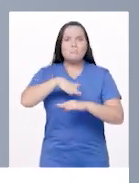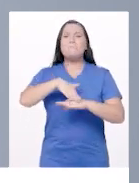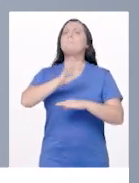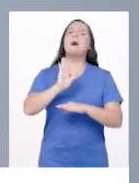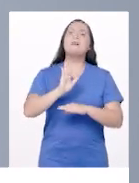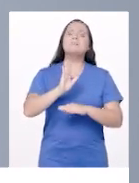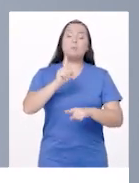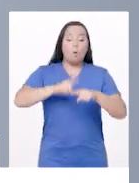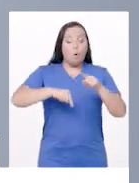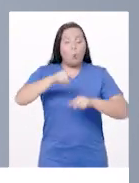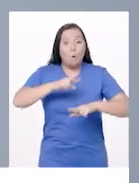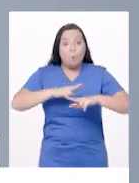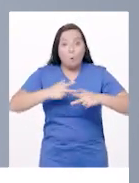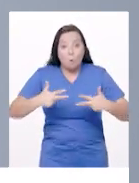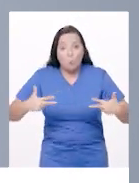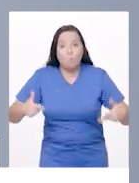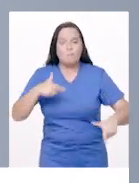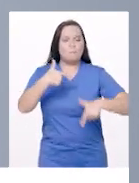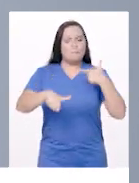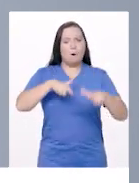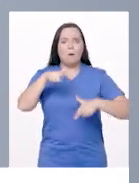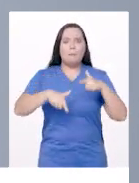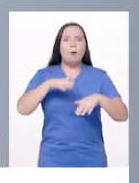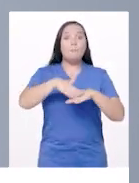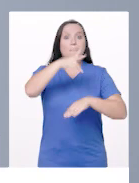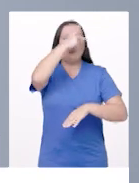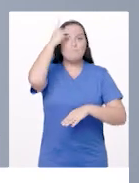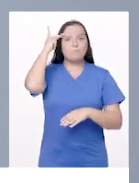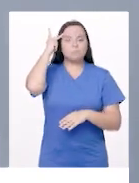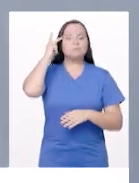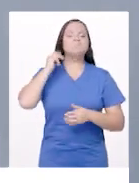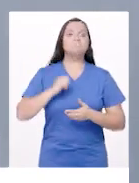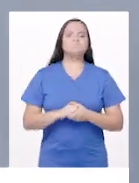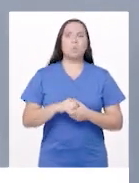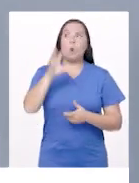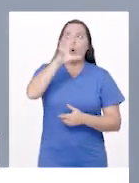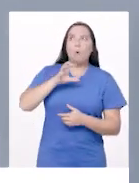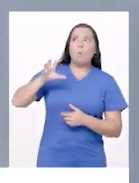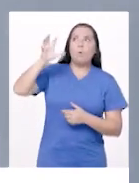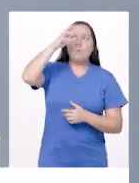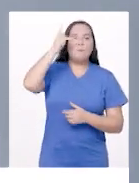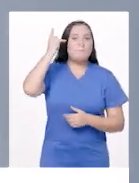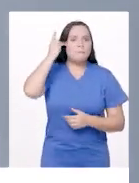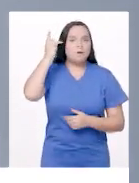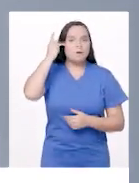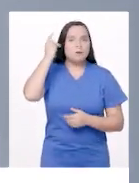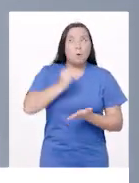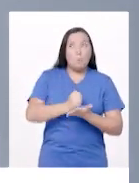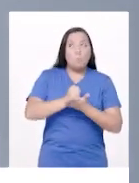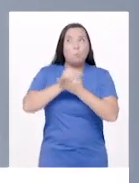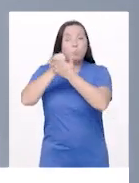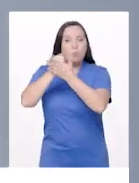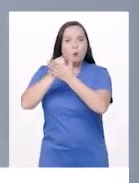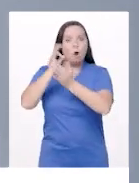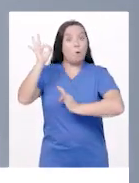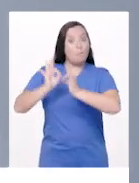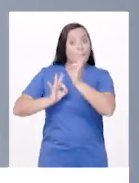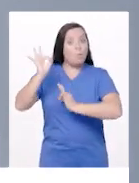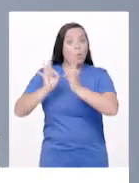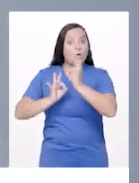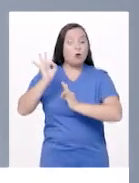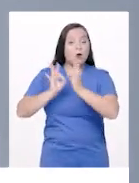força, condições e recursos para trabalhar para mais pessoas. Vou levar para todo o Estado de São Paulo, interior